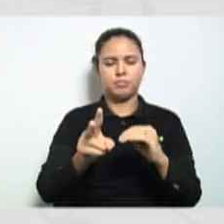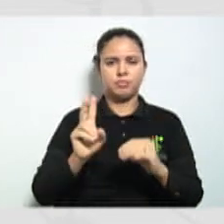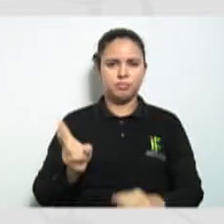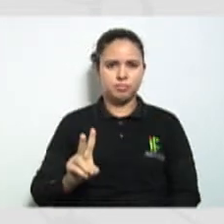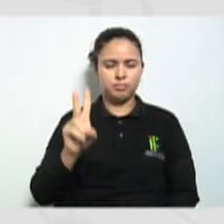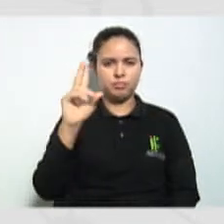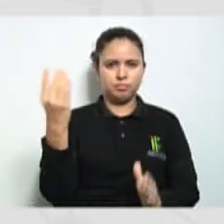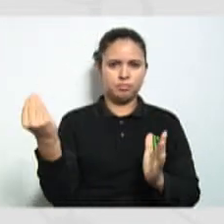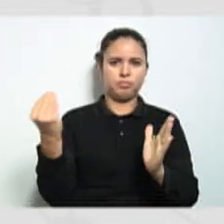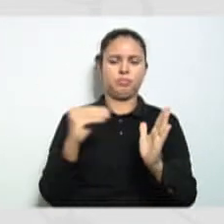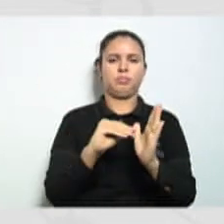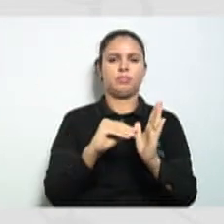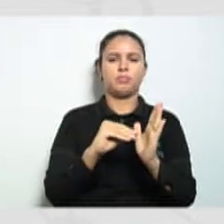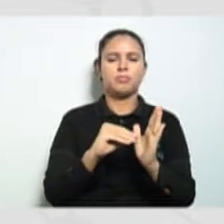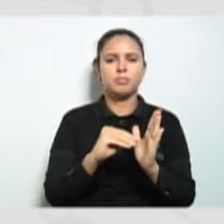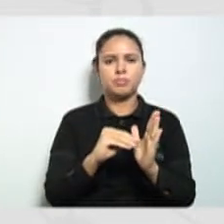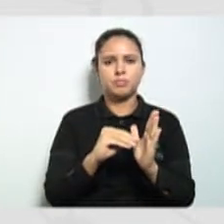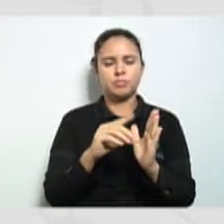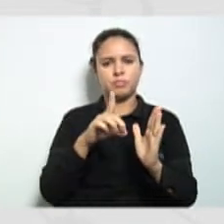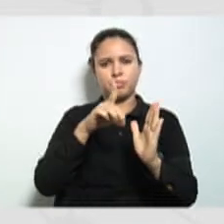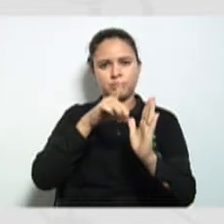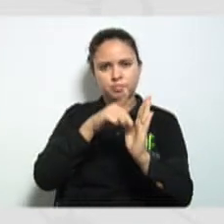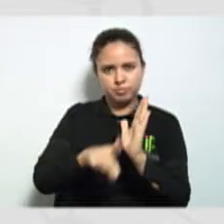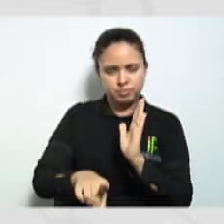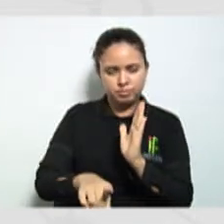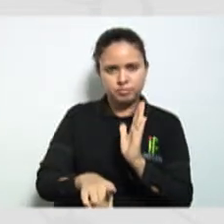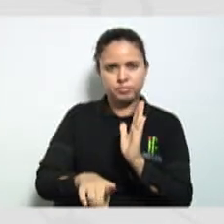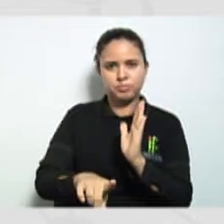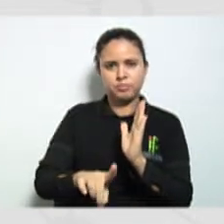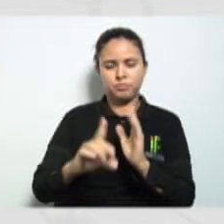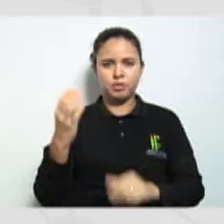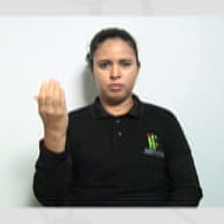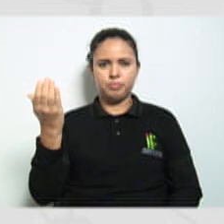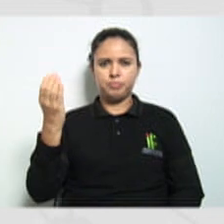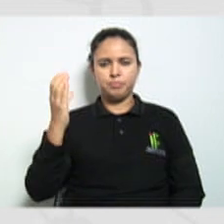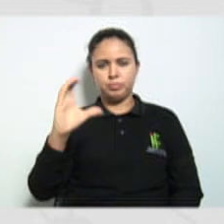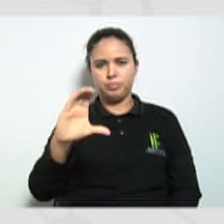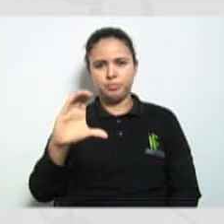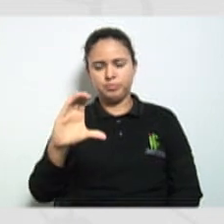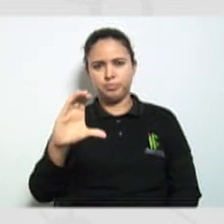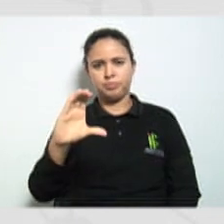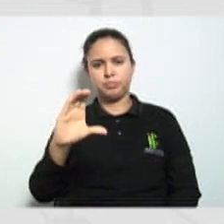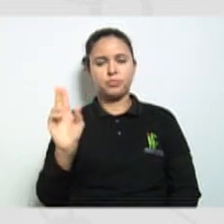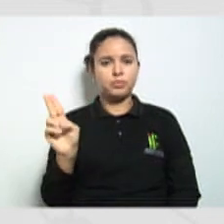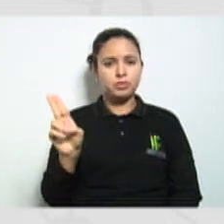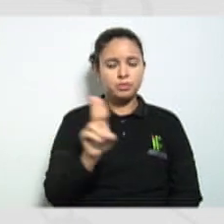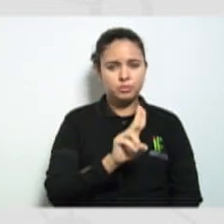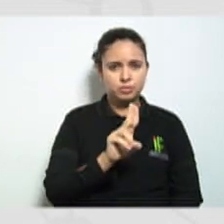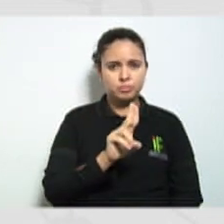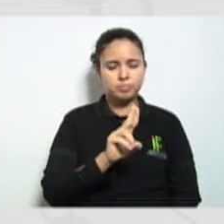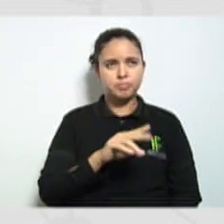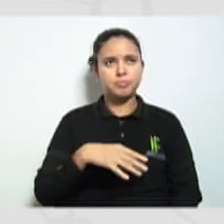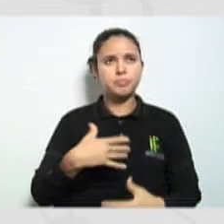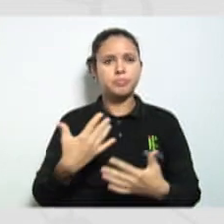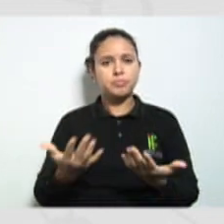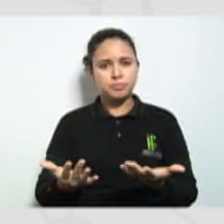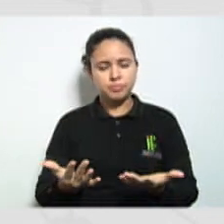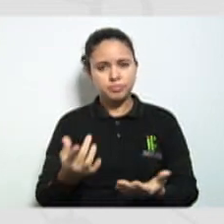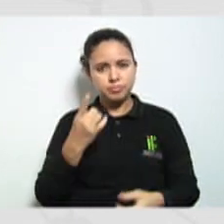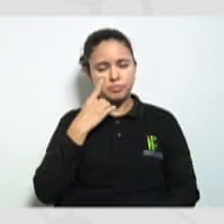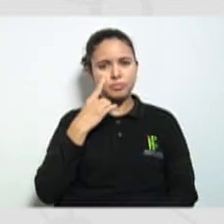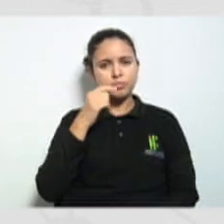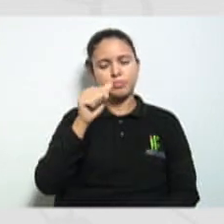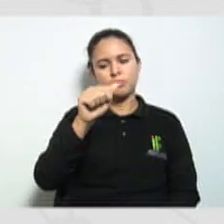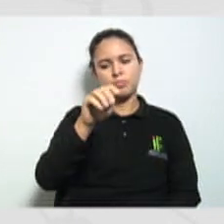valores lançados a débito e a crédito denomina-se... Aí nós temos